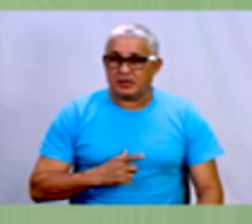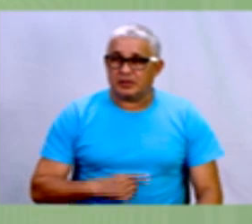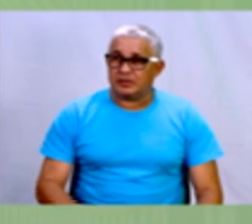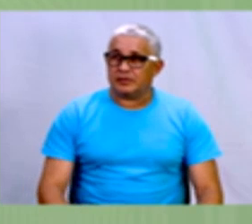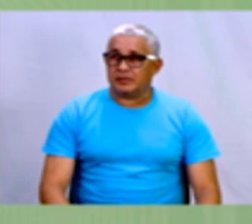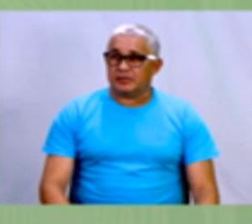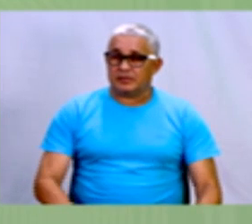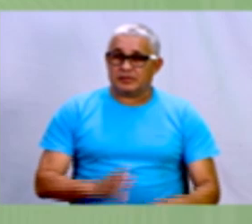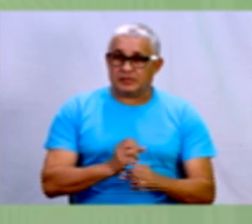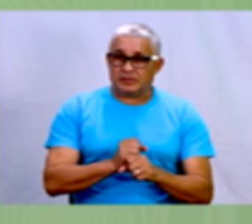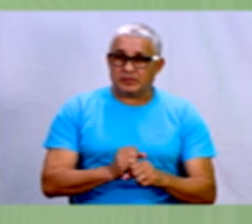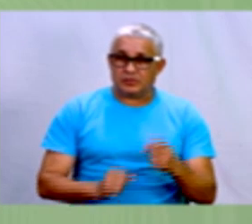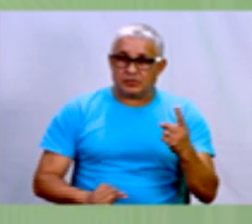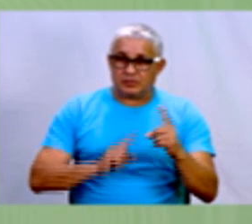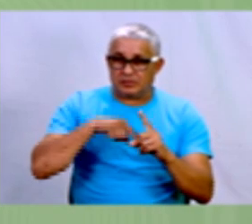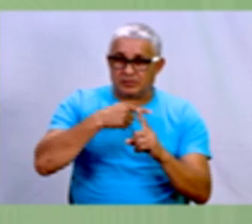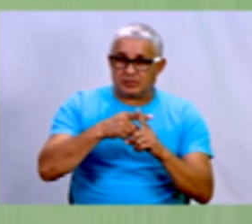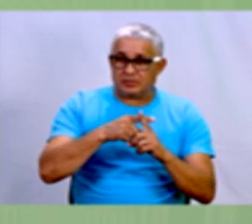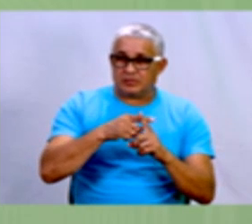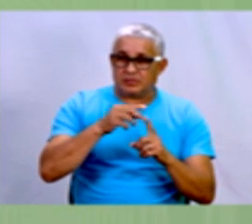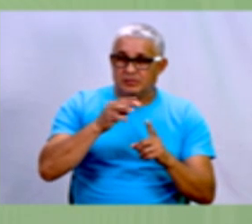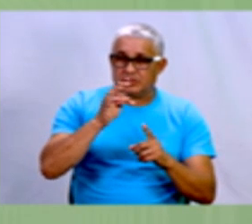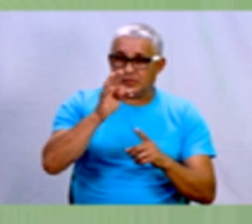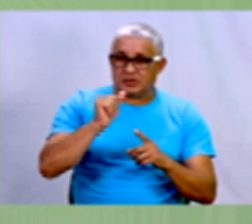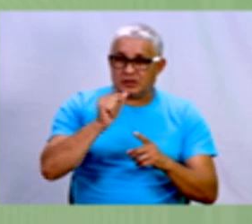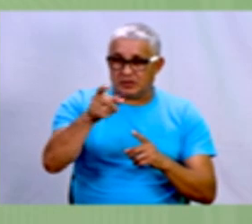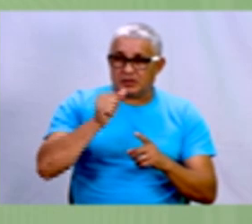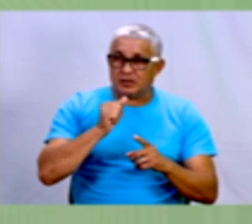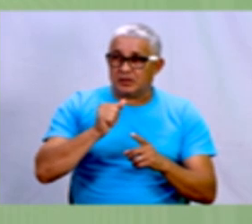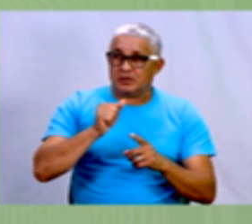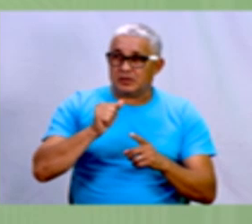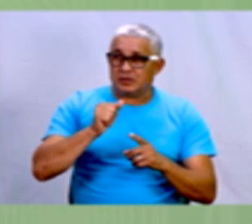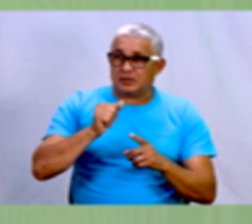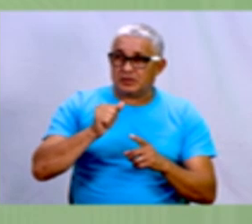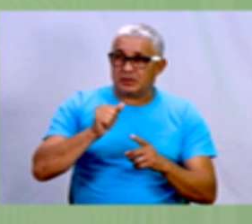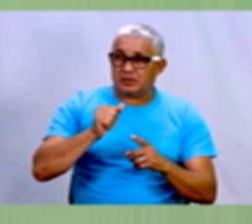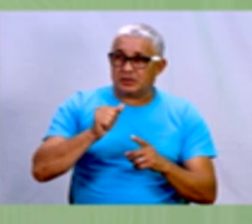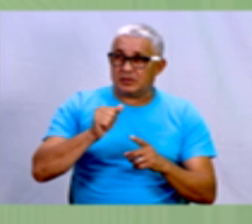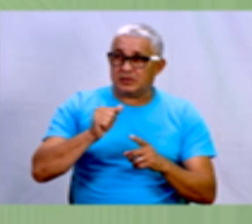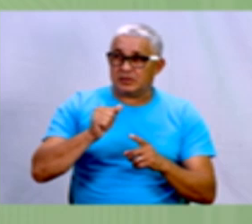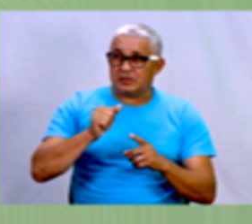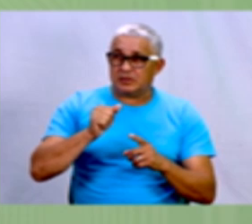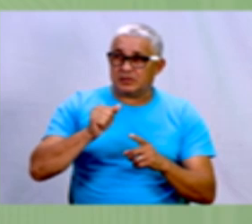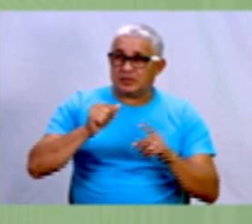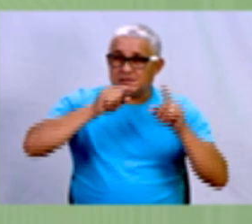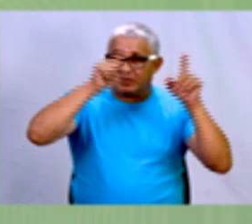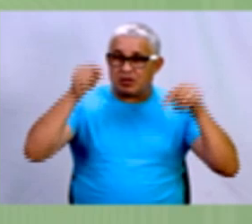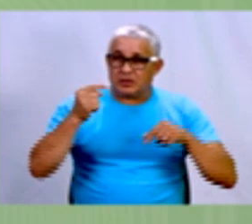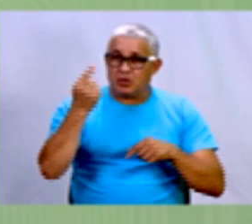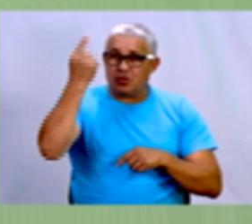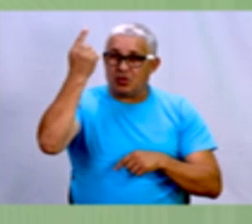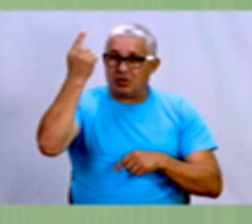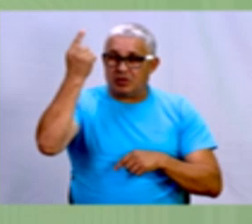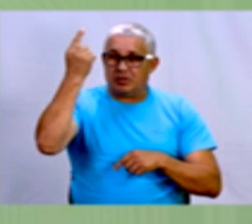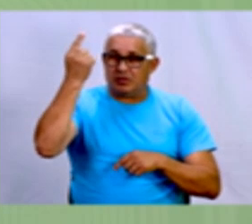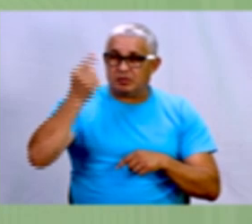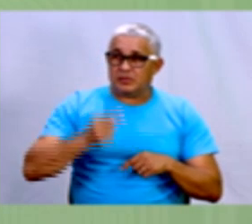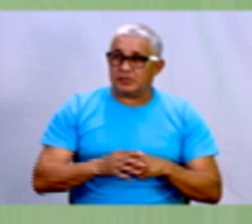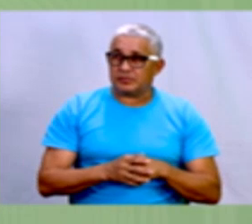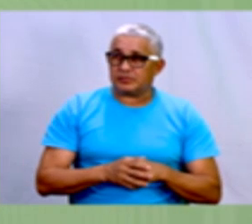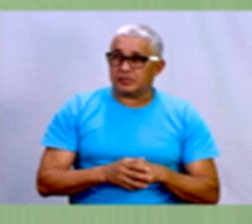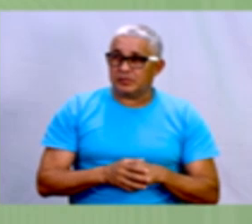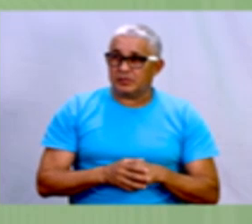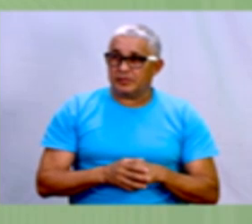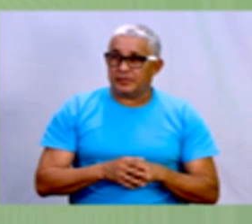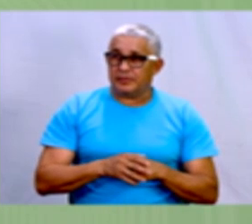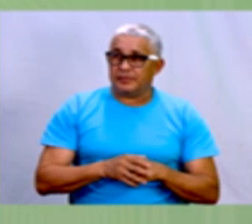na fórmula é 1 mais taxa elevado a tempo, menos 1. Aqui, ó. Então, a gente tem 1 mais taxa, que é